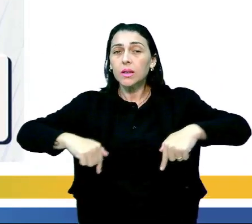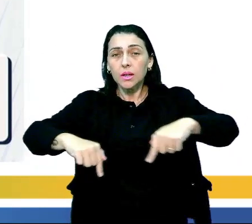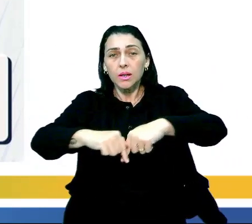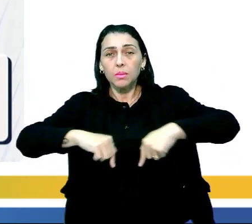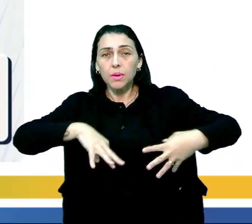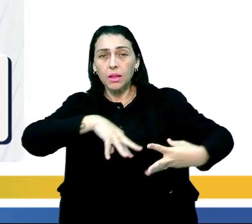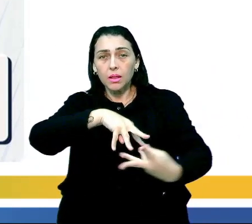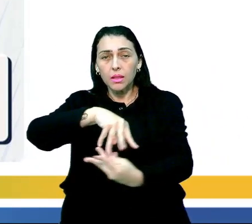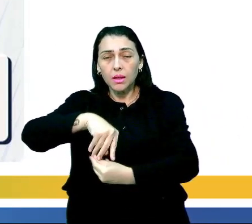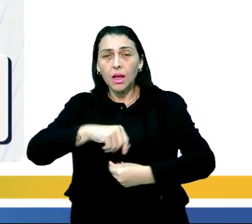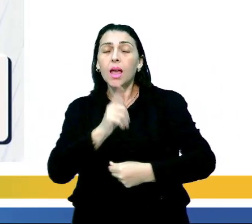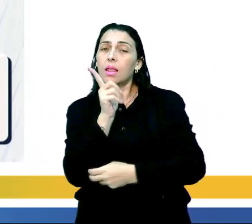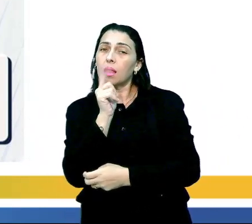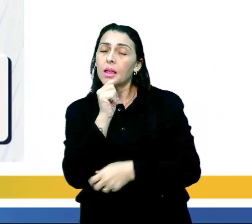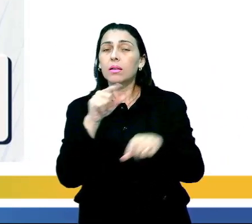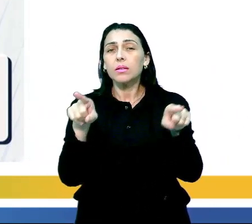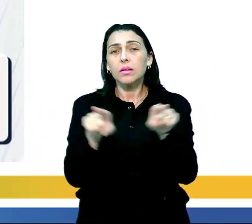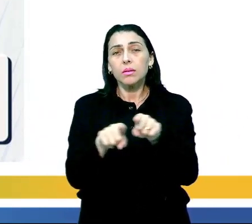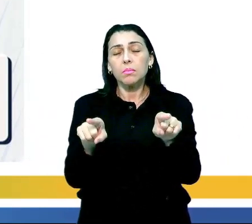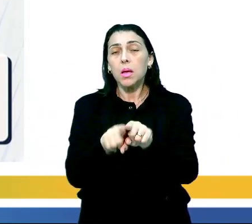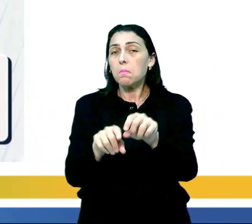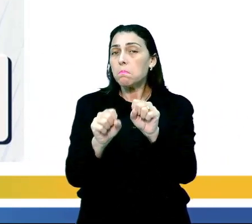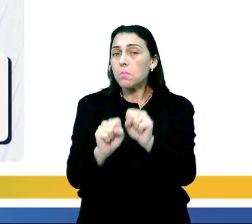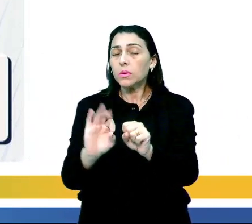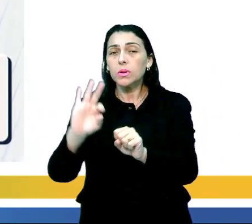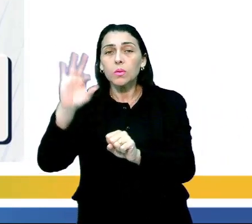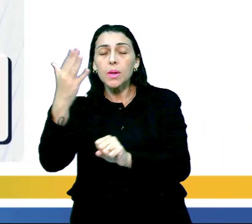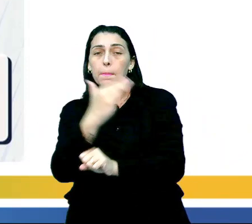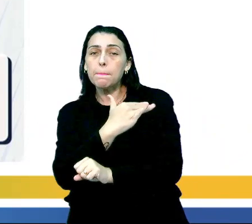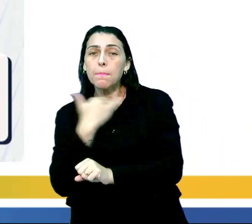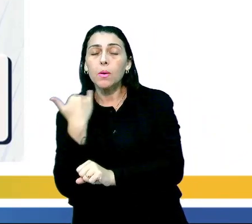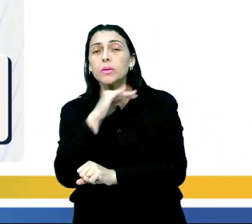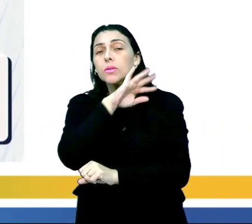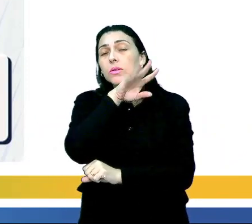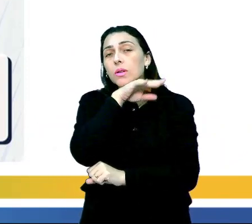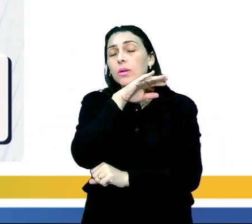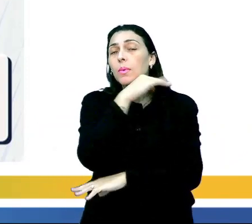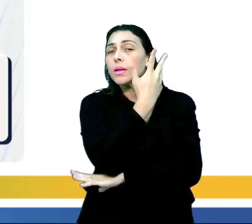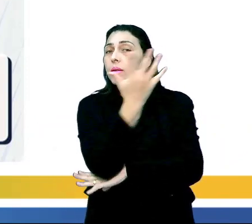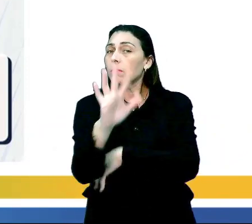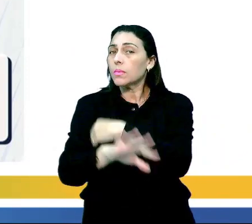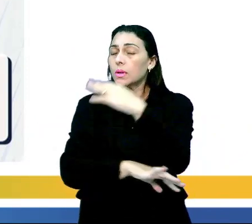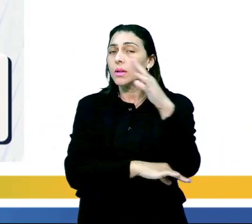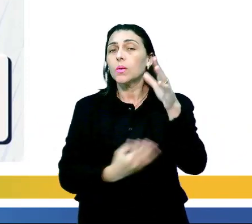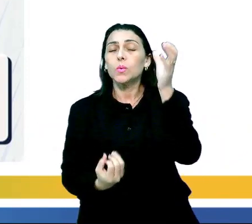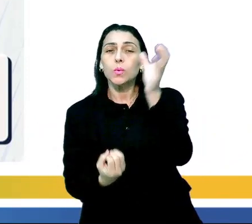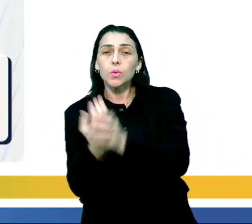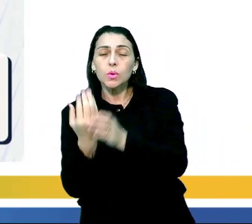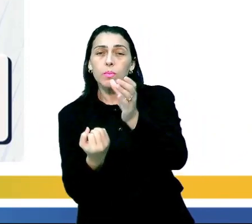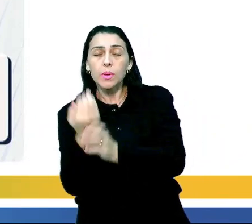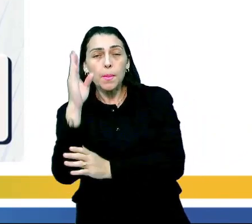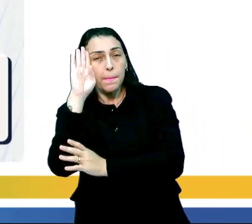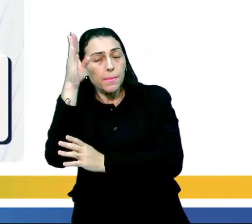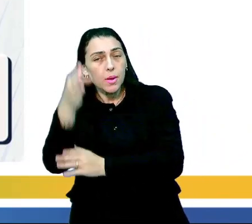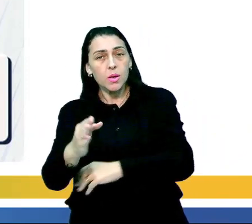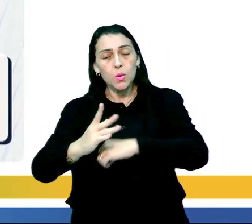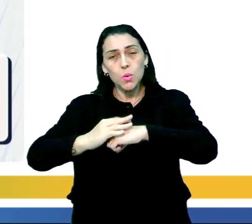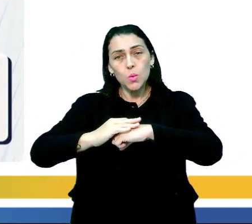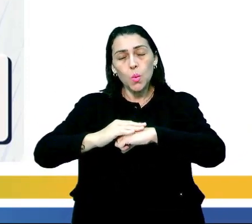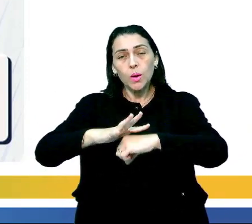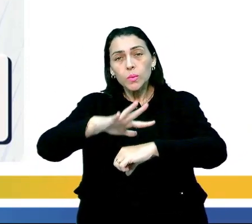no solo e na água. Então pode ocorrer mortes de animais e plantas e o surgimento principalmente de